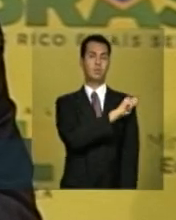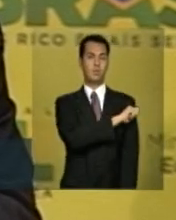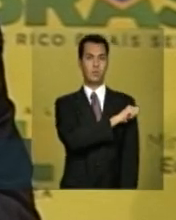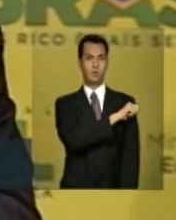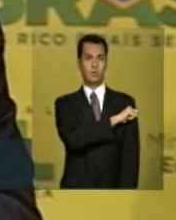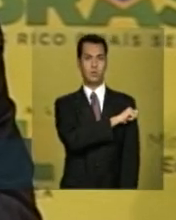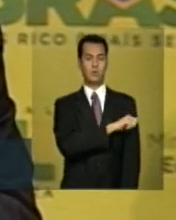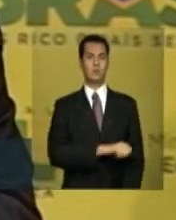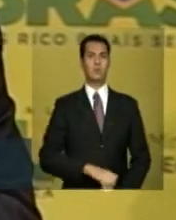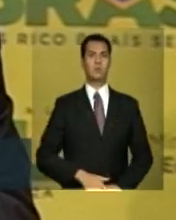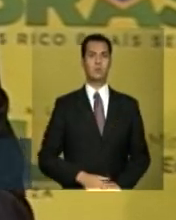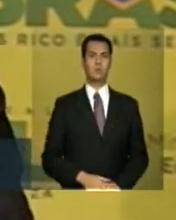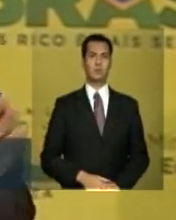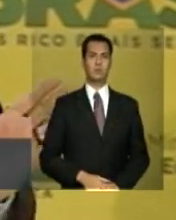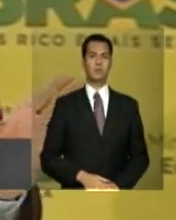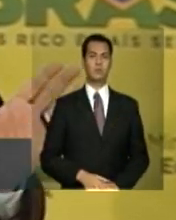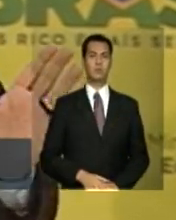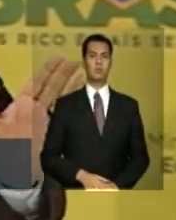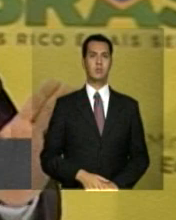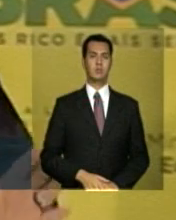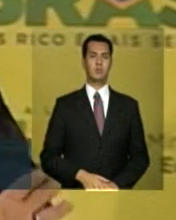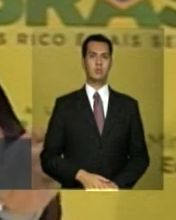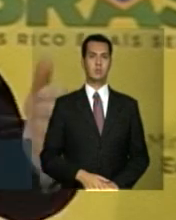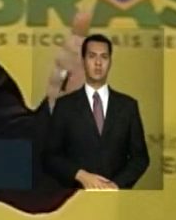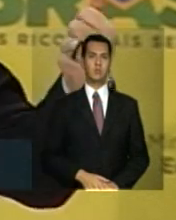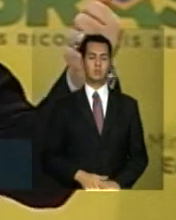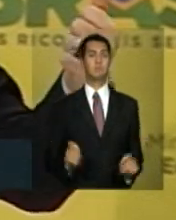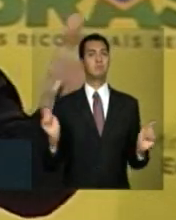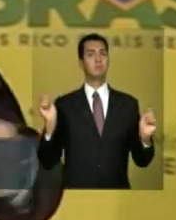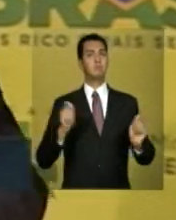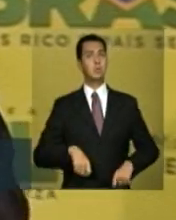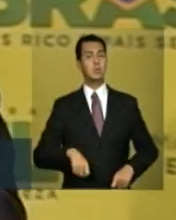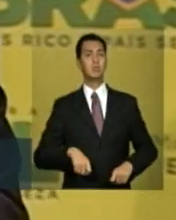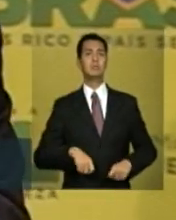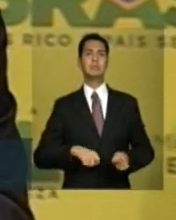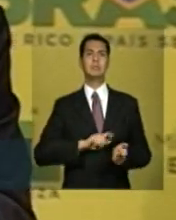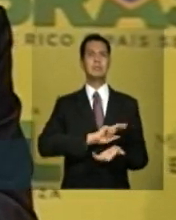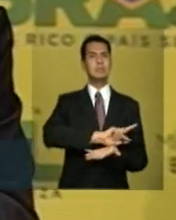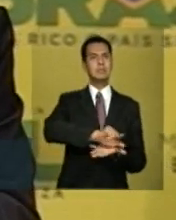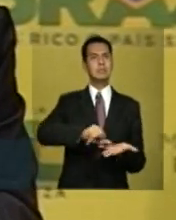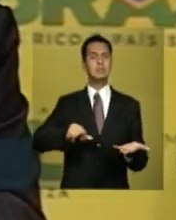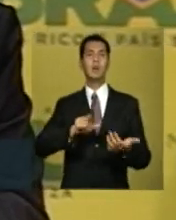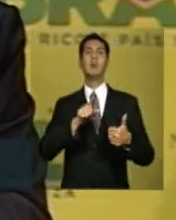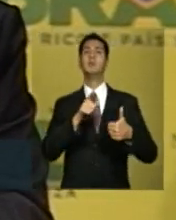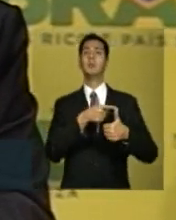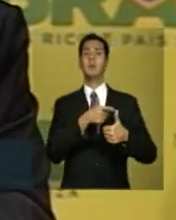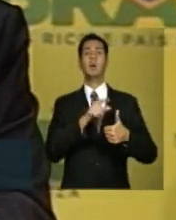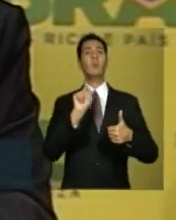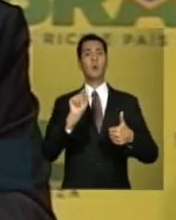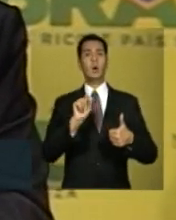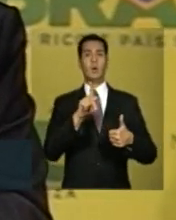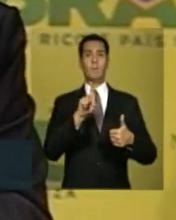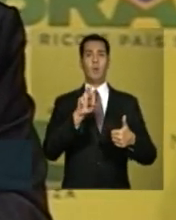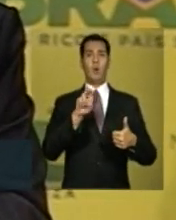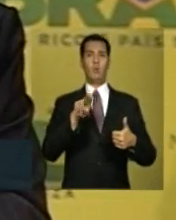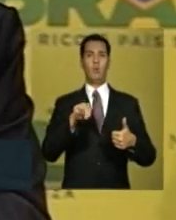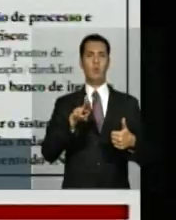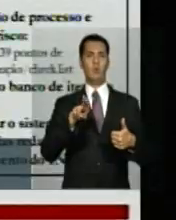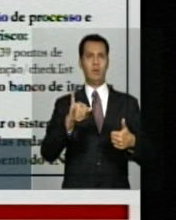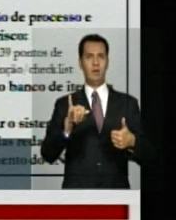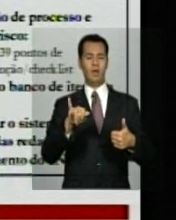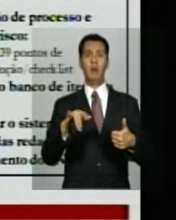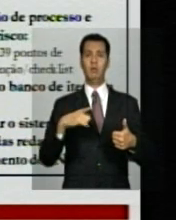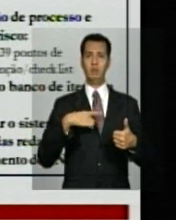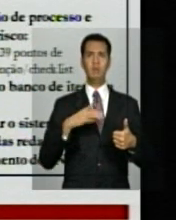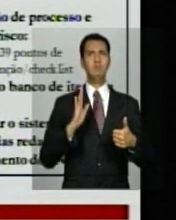alunos para um junto de possibilidades primeiro para o ProUni nós já tivemos aí mais de 1